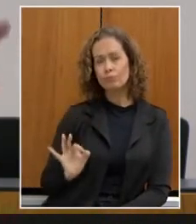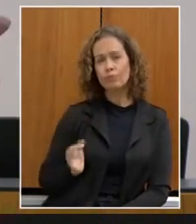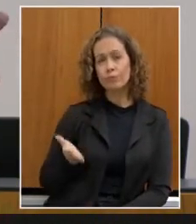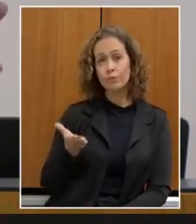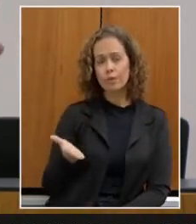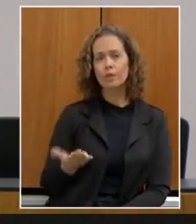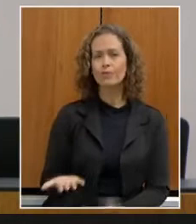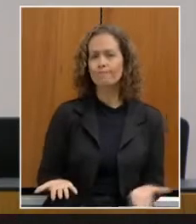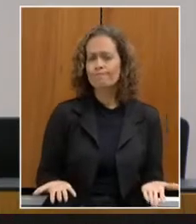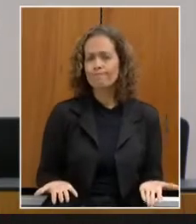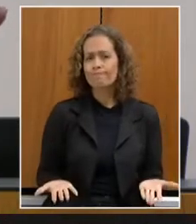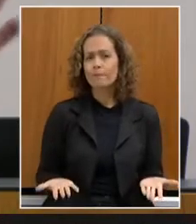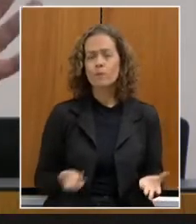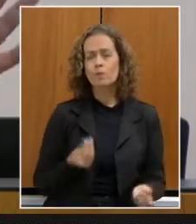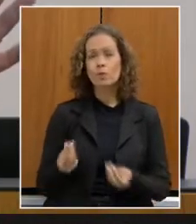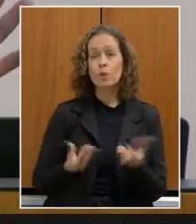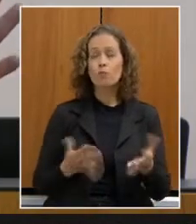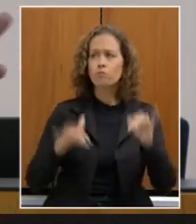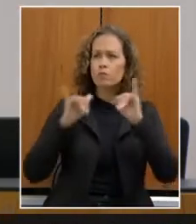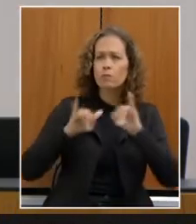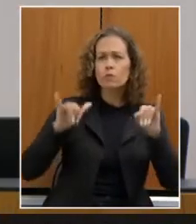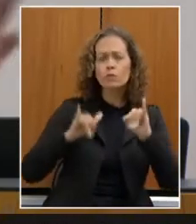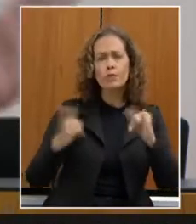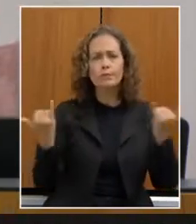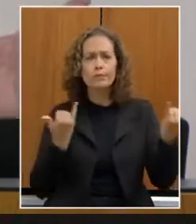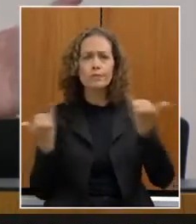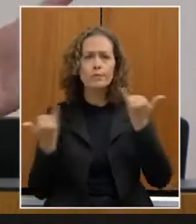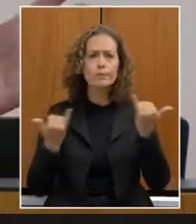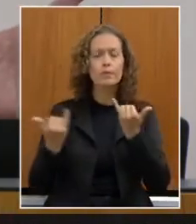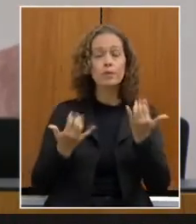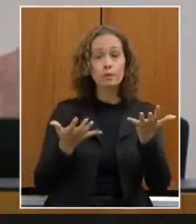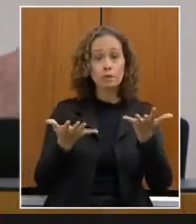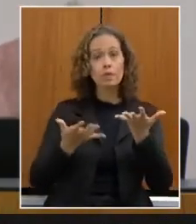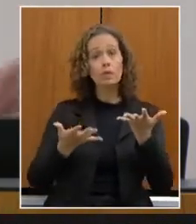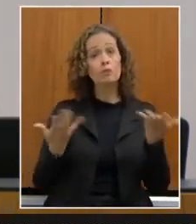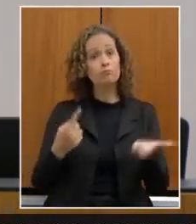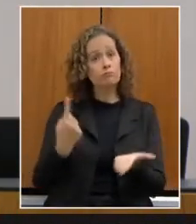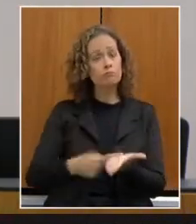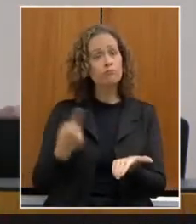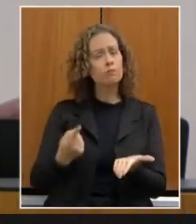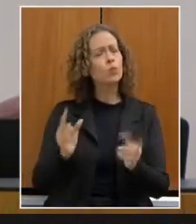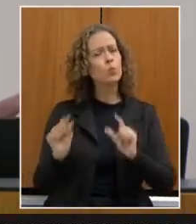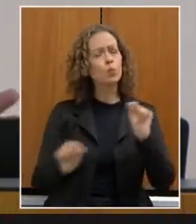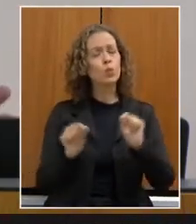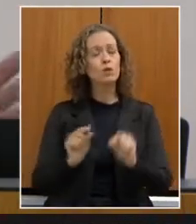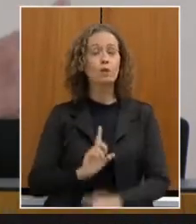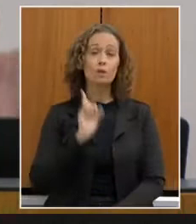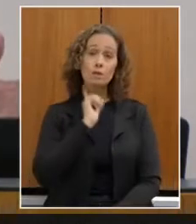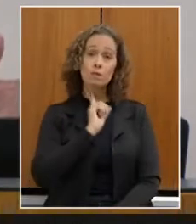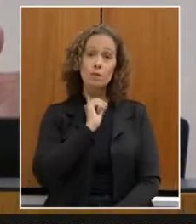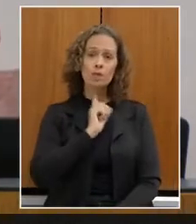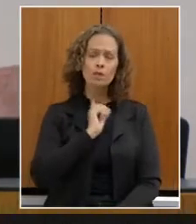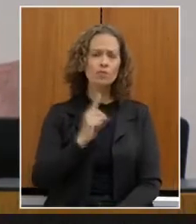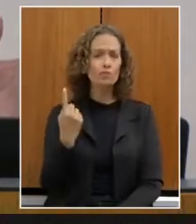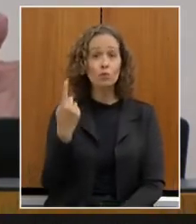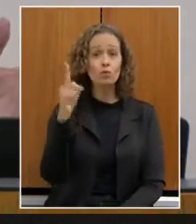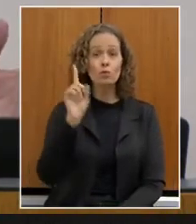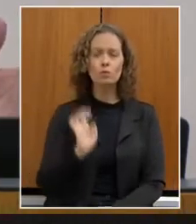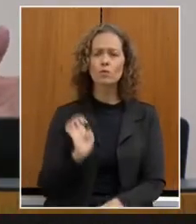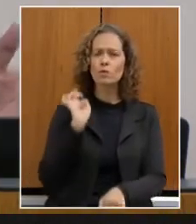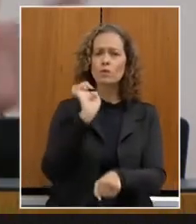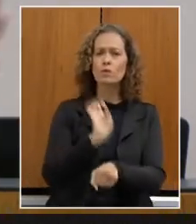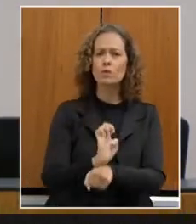dói na gente quando a gente se vê uma notícia, eu queria que o senhor confirmasse ou não as notícias que a gente vê, de que Minas foi um dos últimos Estados em